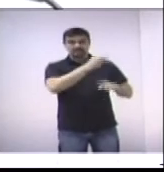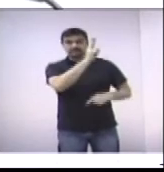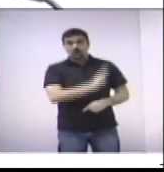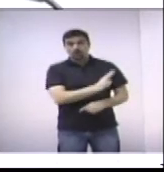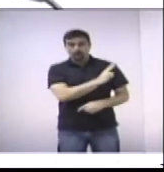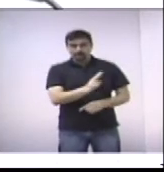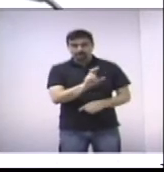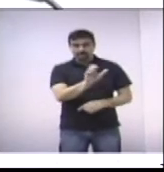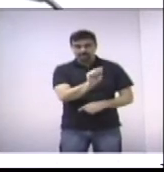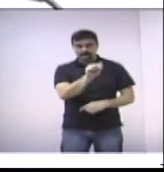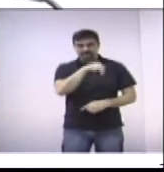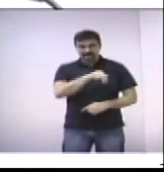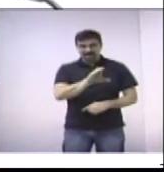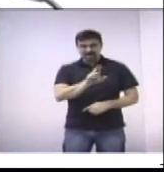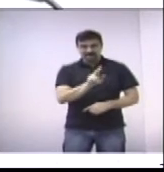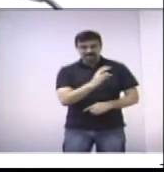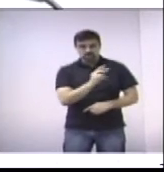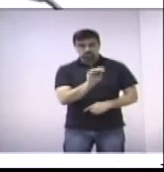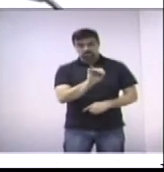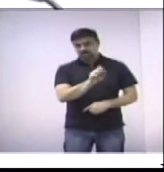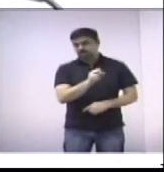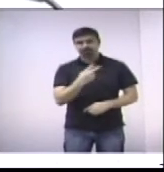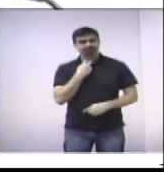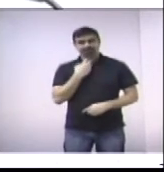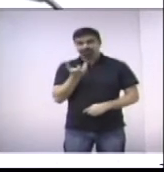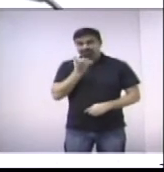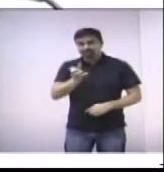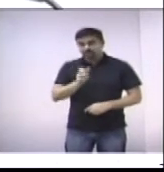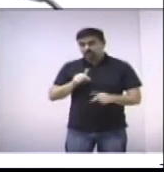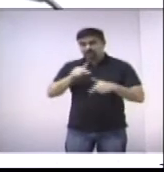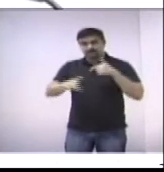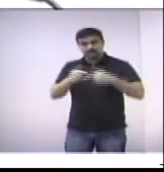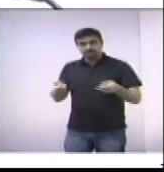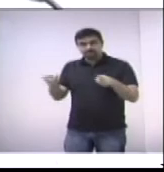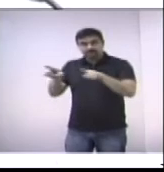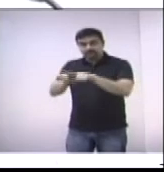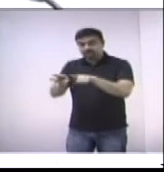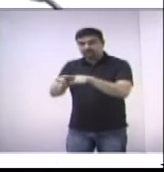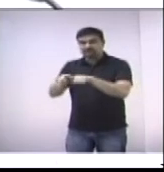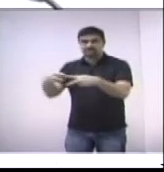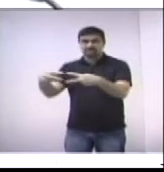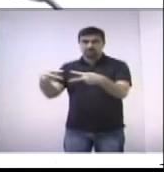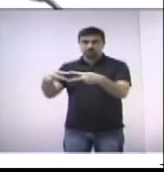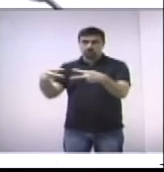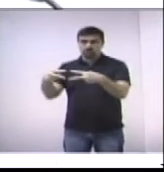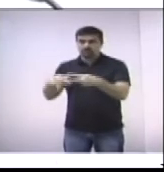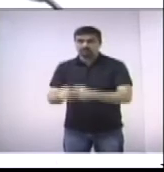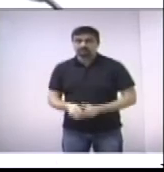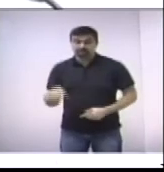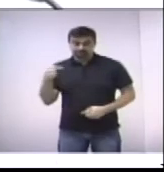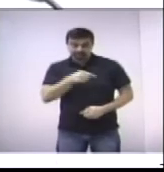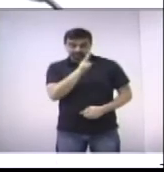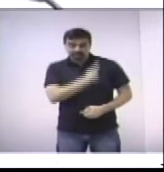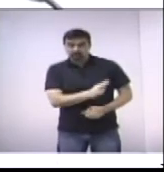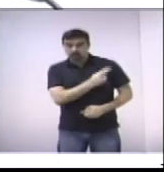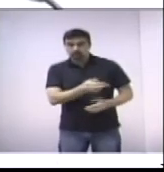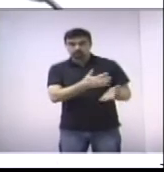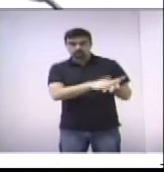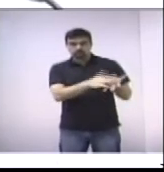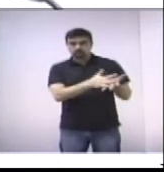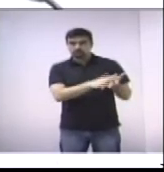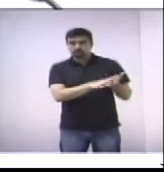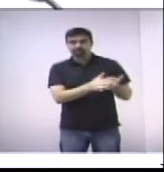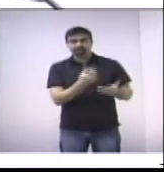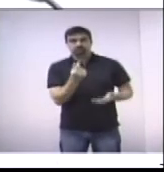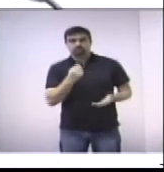vai desfilar na cidade de Paulínia, na cidade em 2010. A agremiação vai participar do Carnaval de Paulínia e alegou que não recebeu da Prefeitura